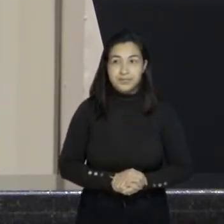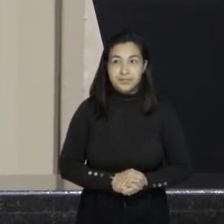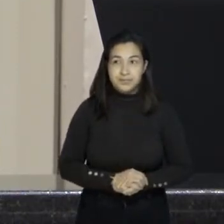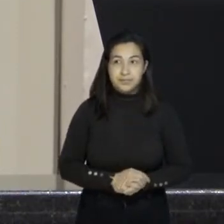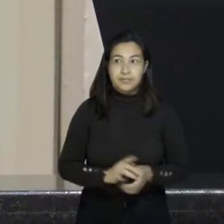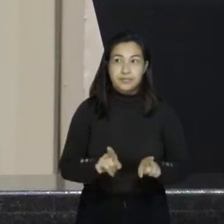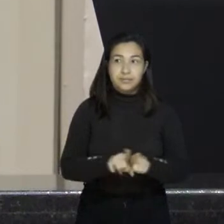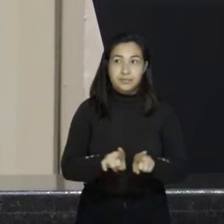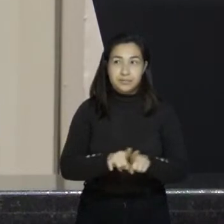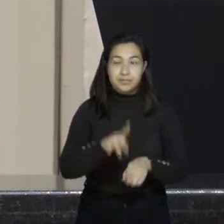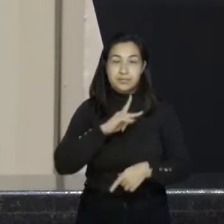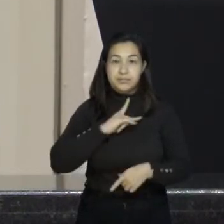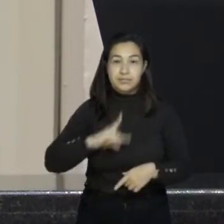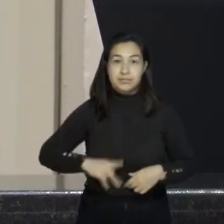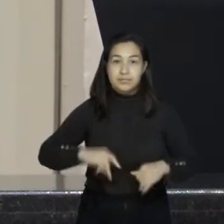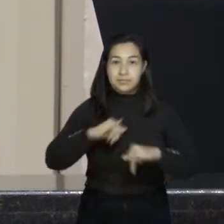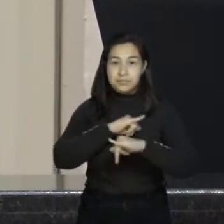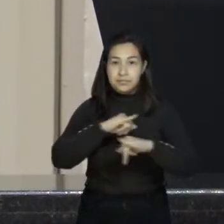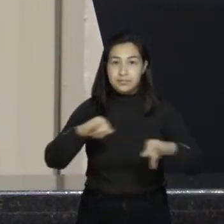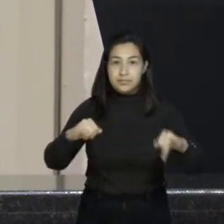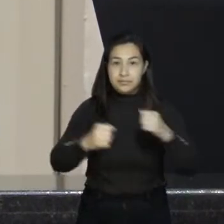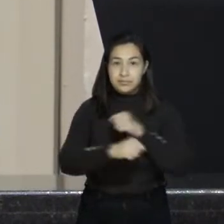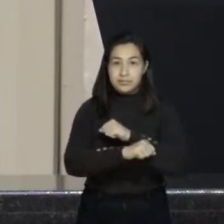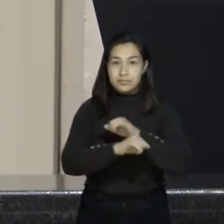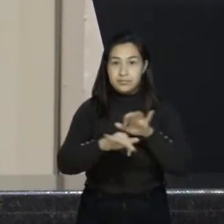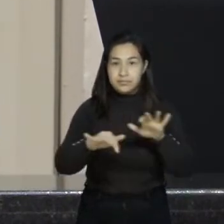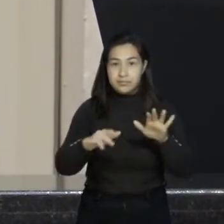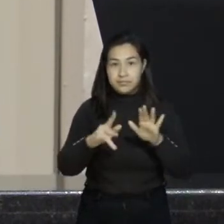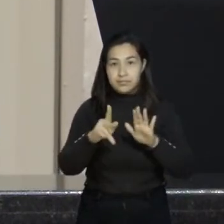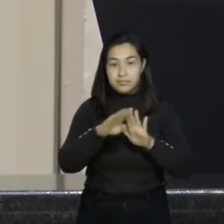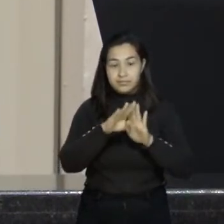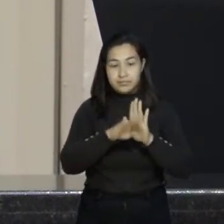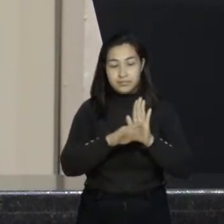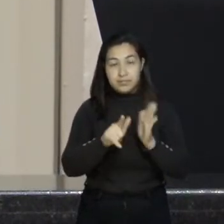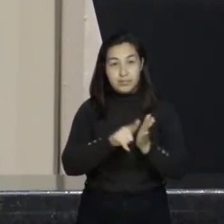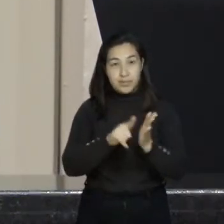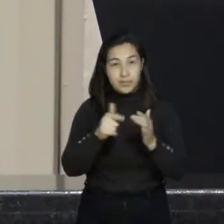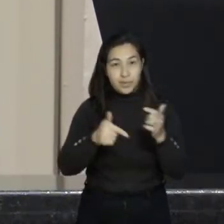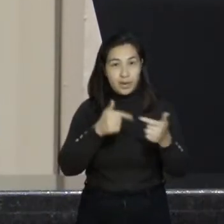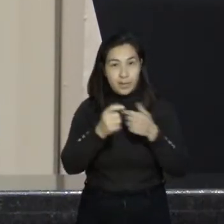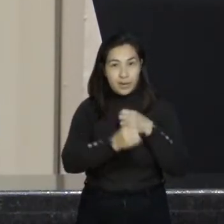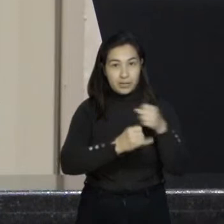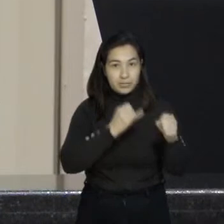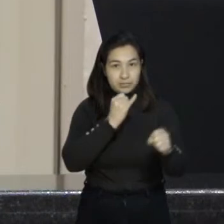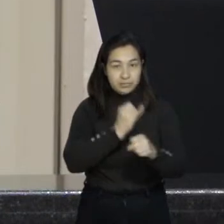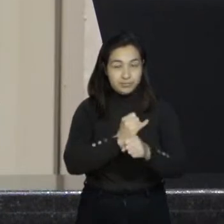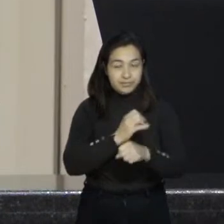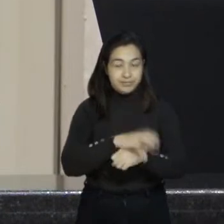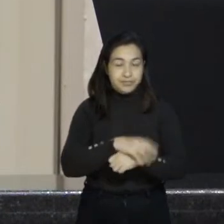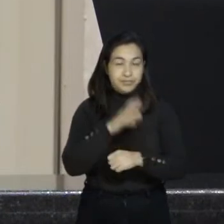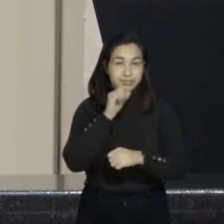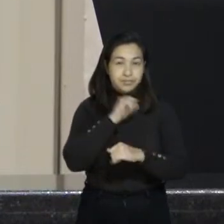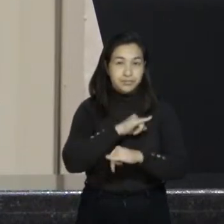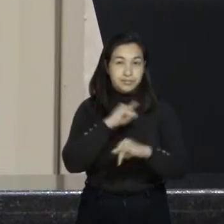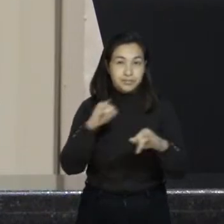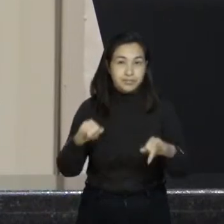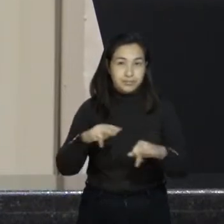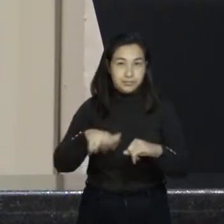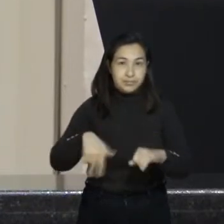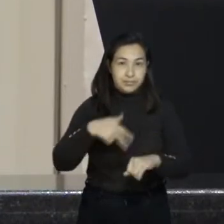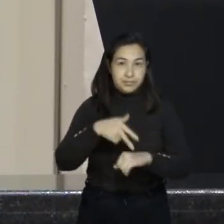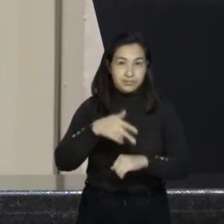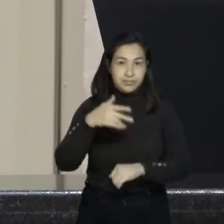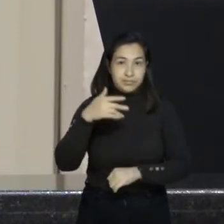o senhor presidente comunicou que foi distribuído eletronicamente Breves comunicações fizeram-nos da palavra os senhores deputados